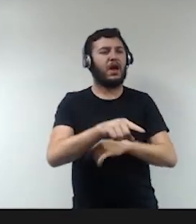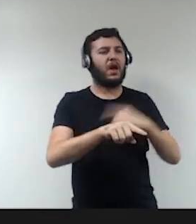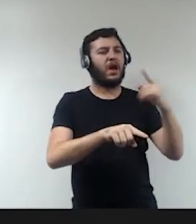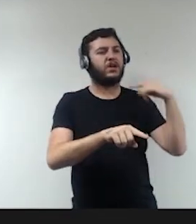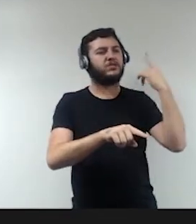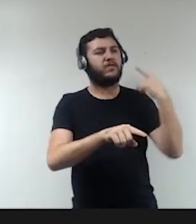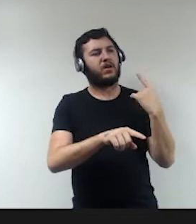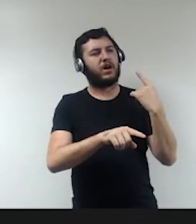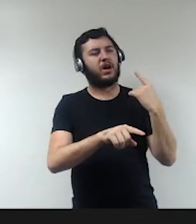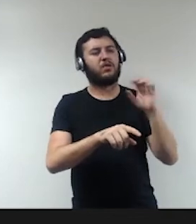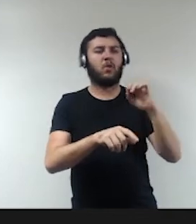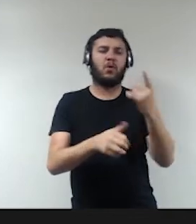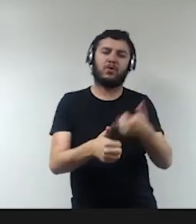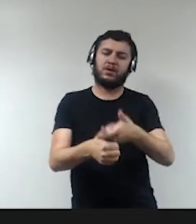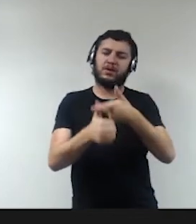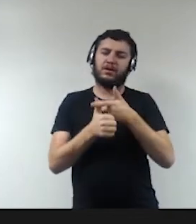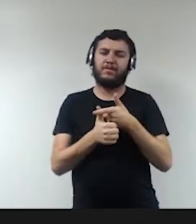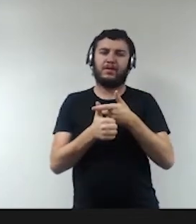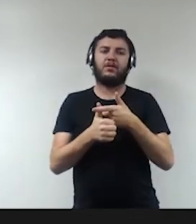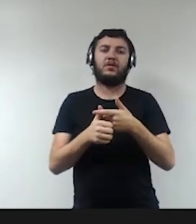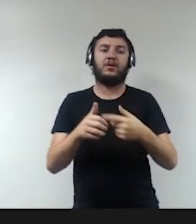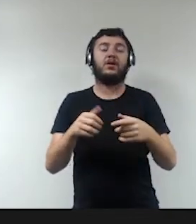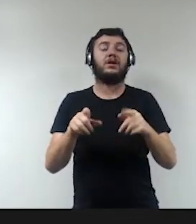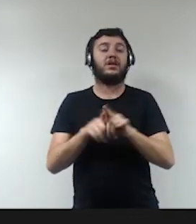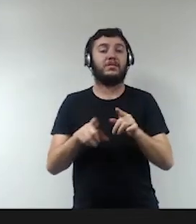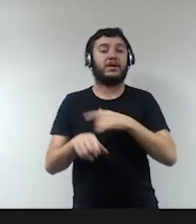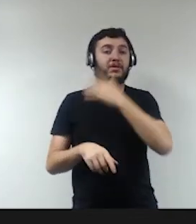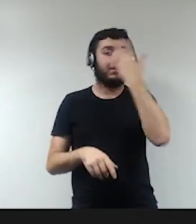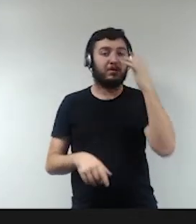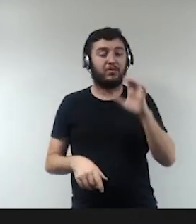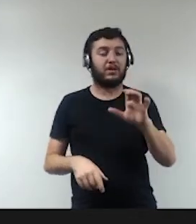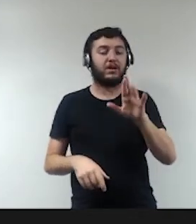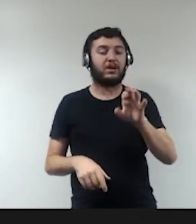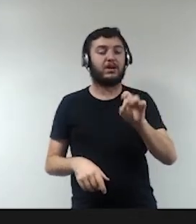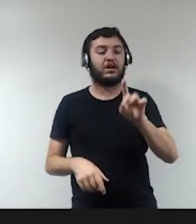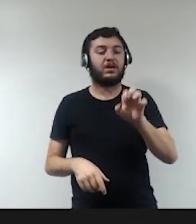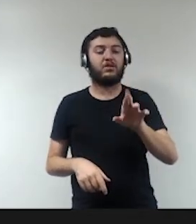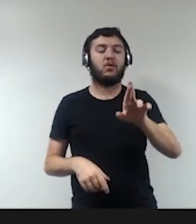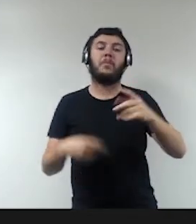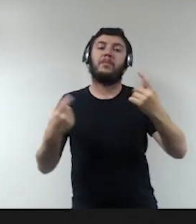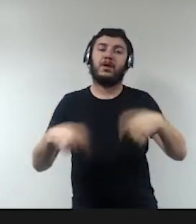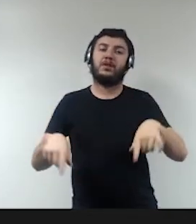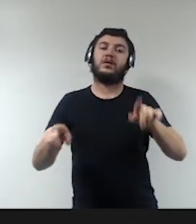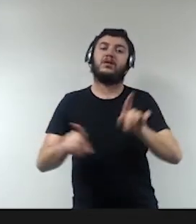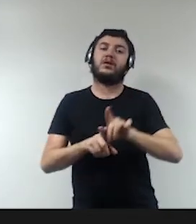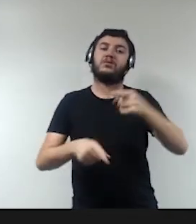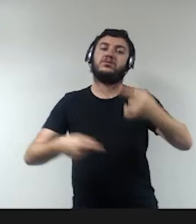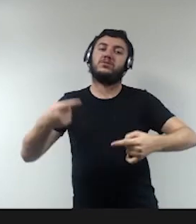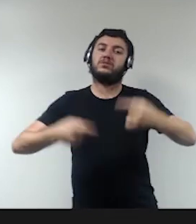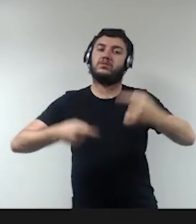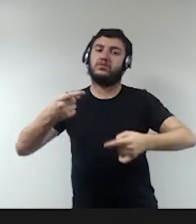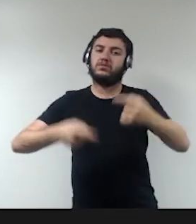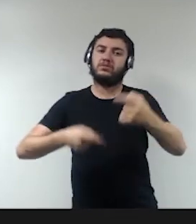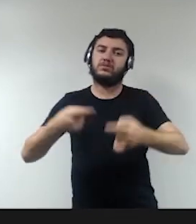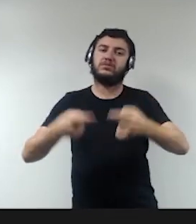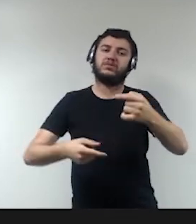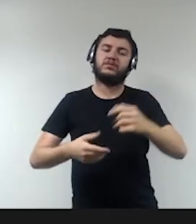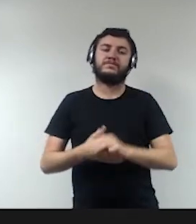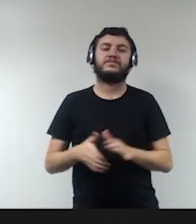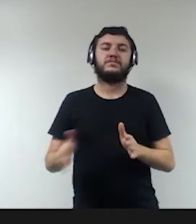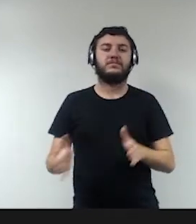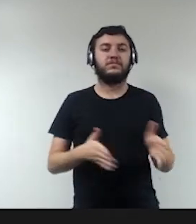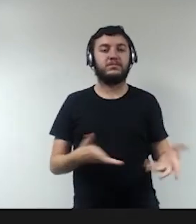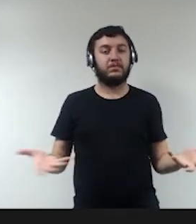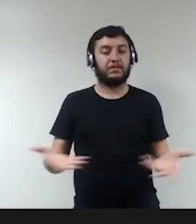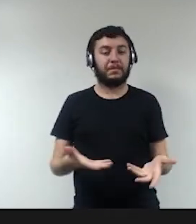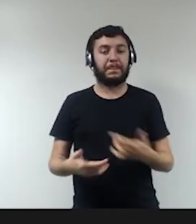há necessidade, né, e credores, de que há necessidade de sentar para discutir a questão. Hoje, o credor,